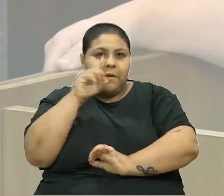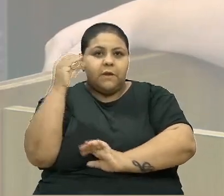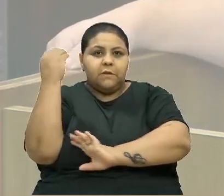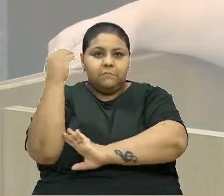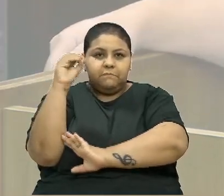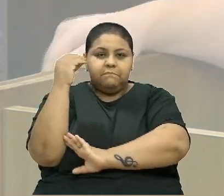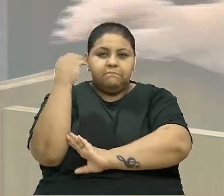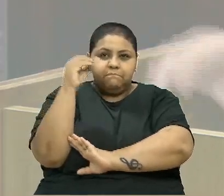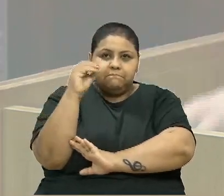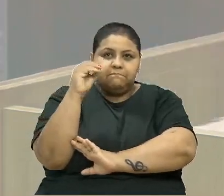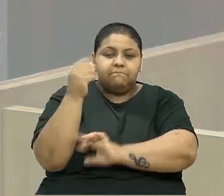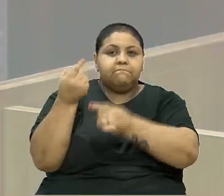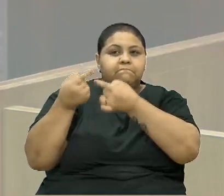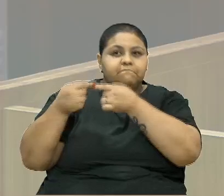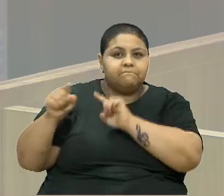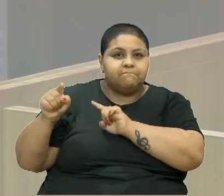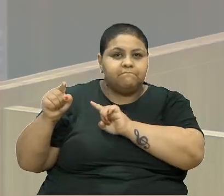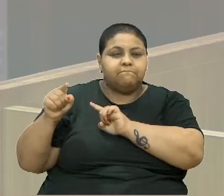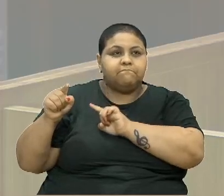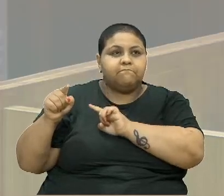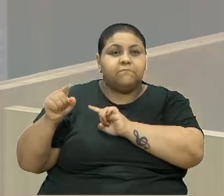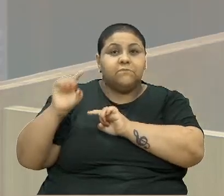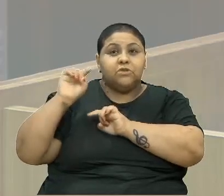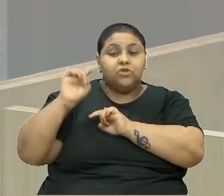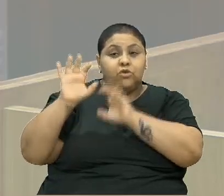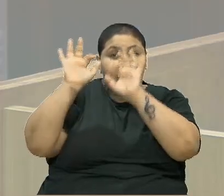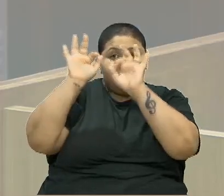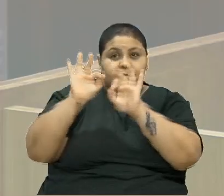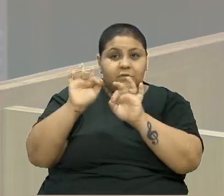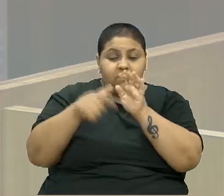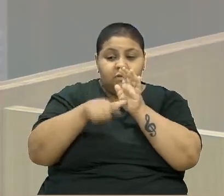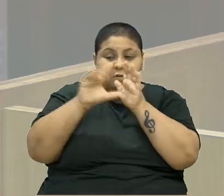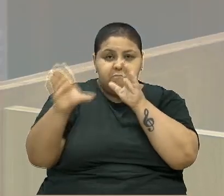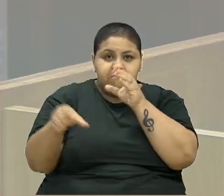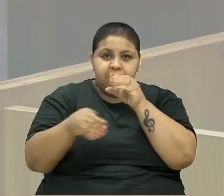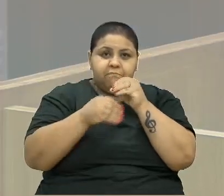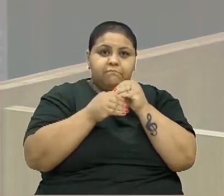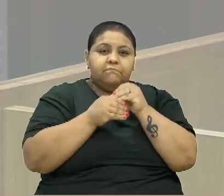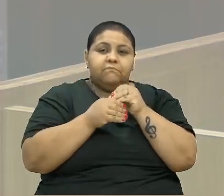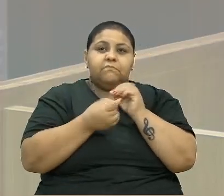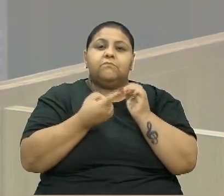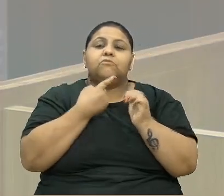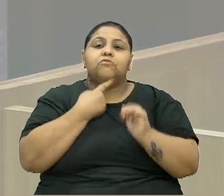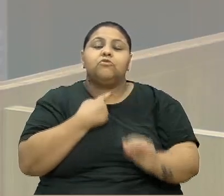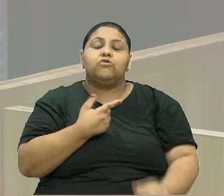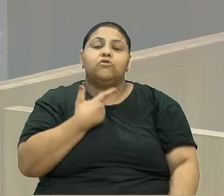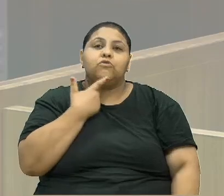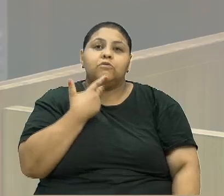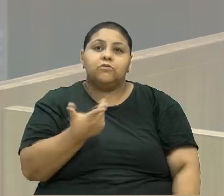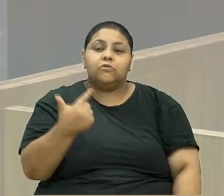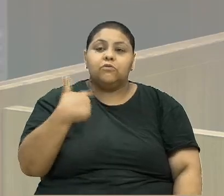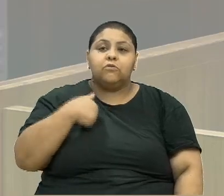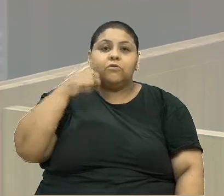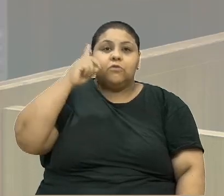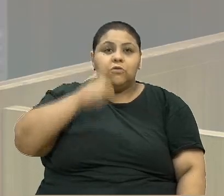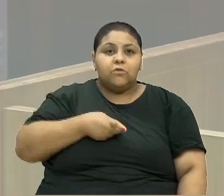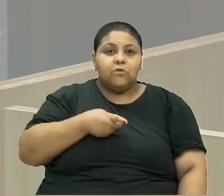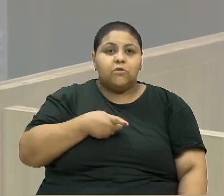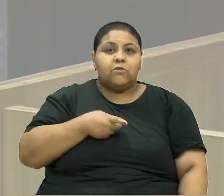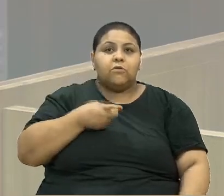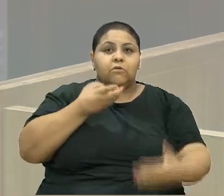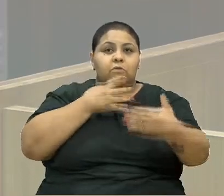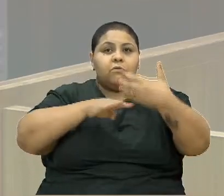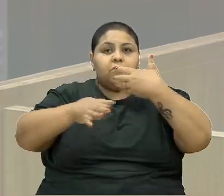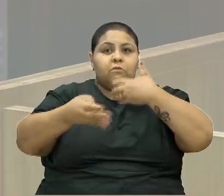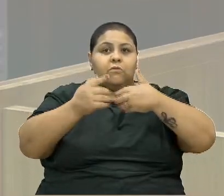parte. Mas, só para concluir, antes de passar a parte, gostaria de dizer que o meu mandato, como ele é transparente,